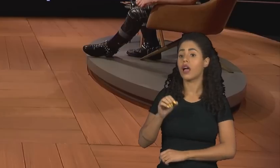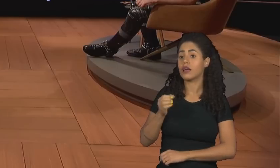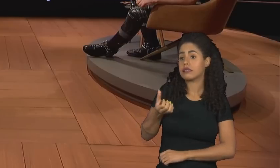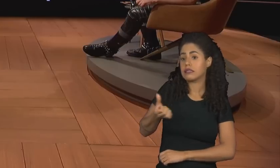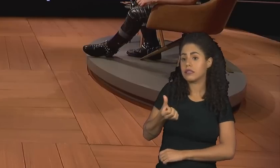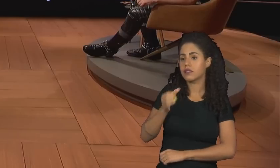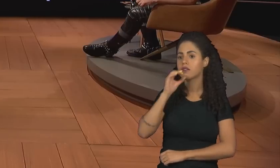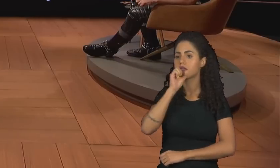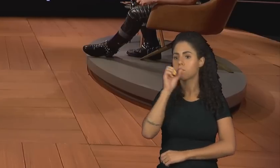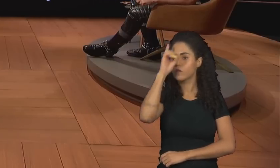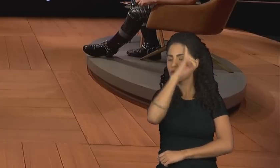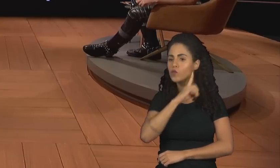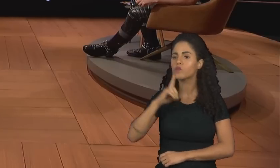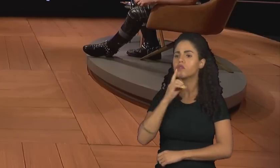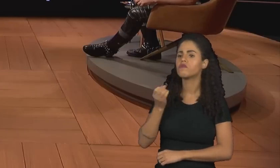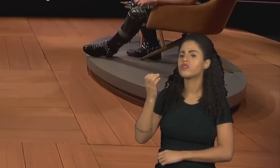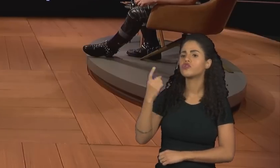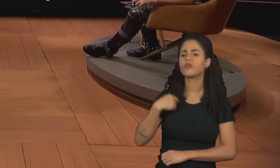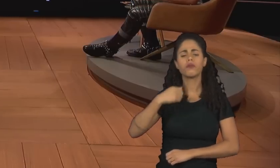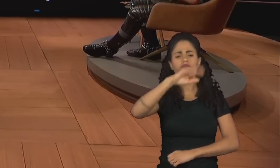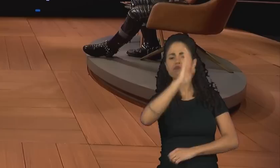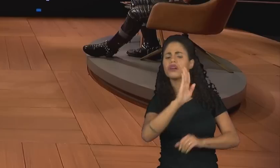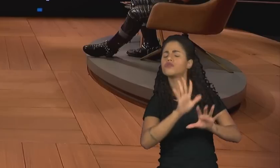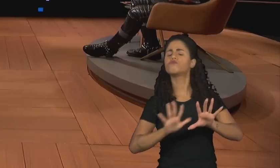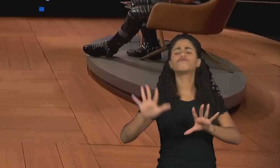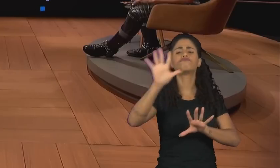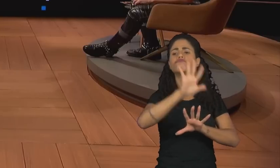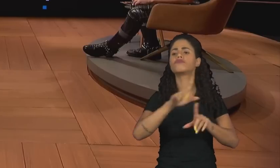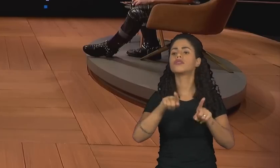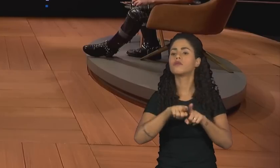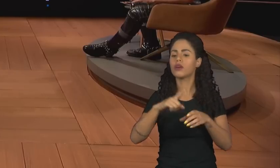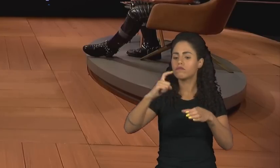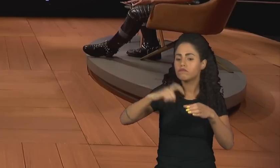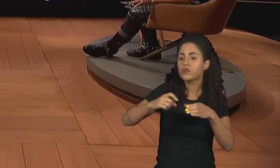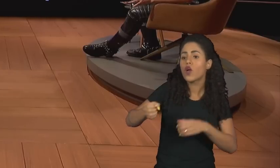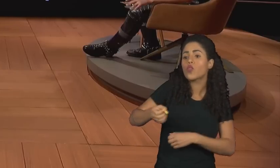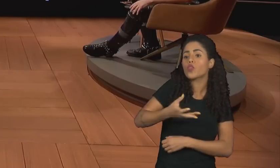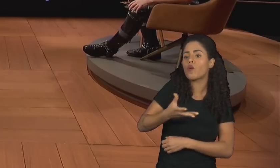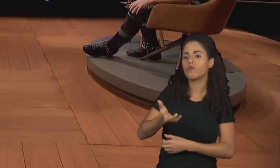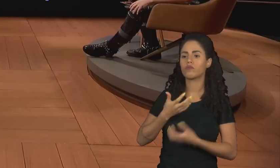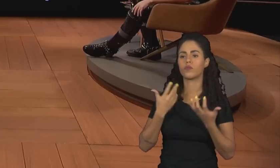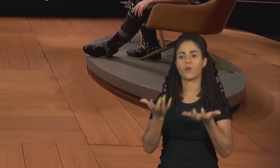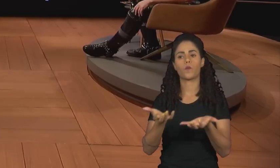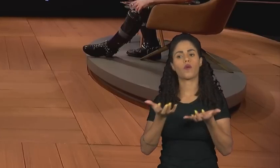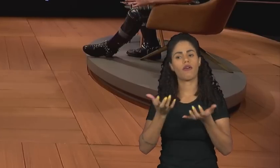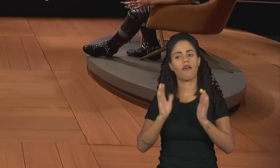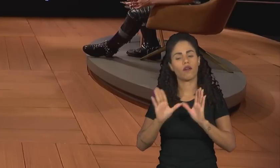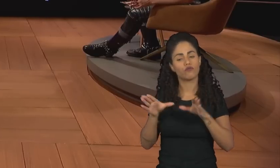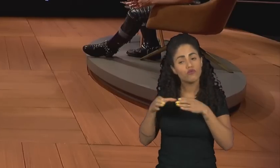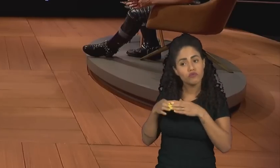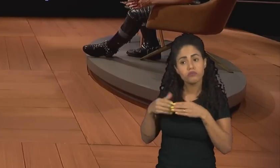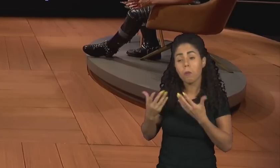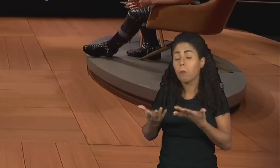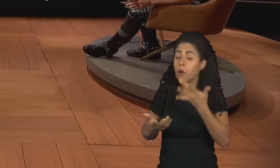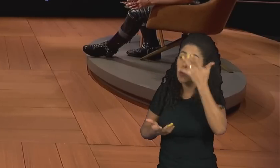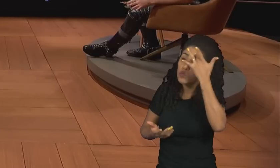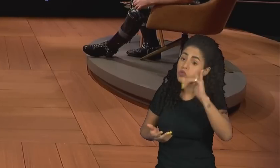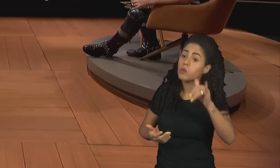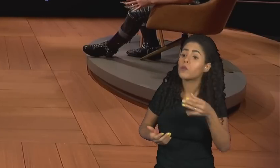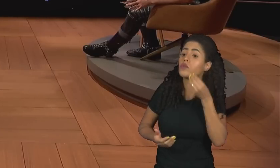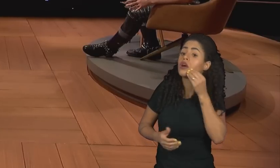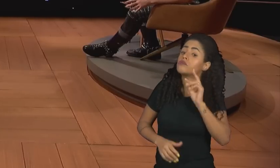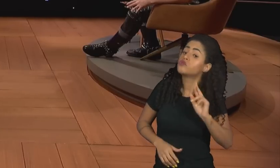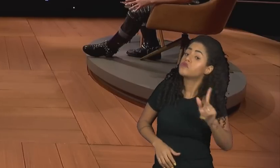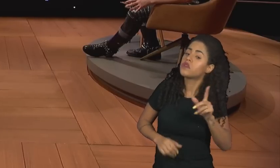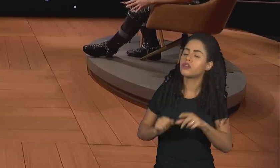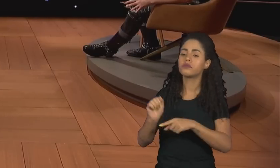Nessa correria. E tocar pelo Brasil e preparar um novo álbum. É o que eu estou fazendo. Né? Se aparecer uma outra oportunidade de